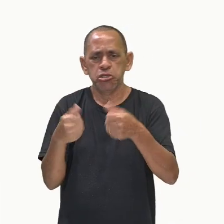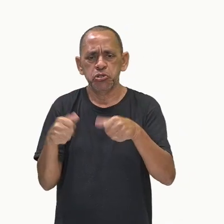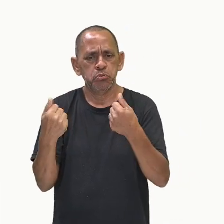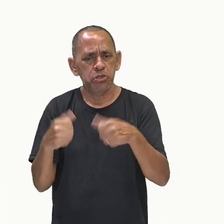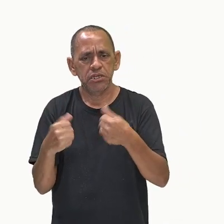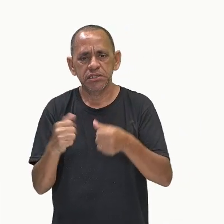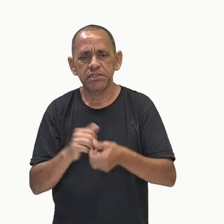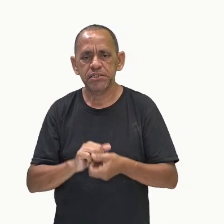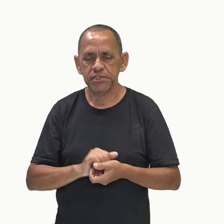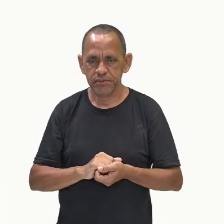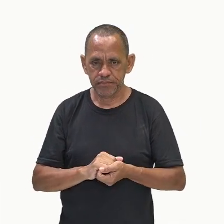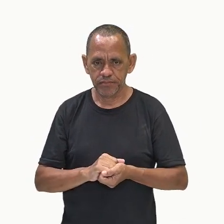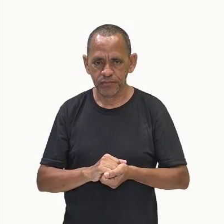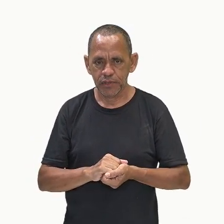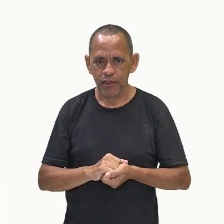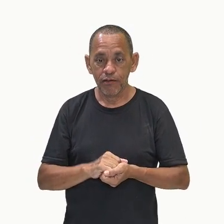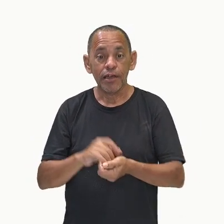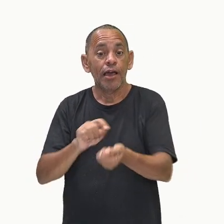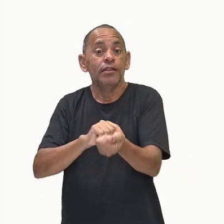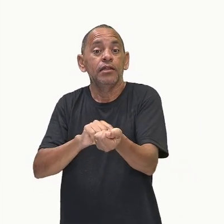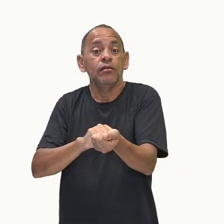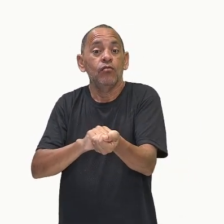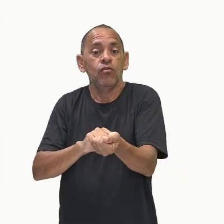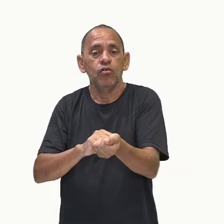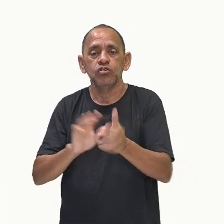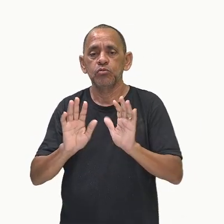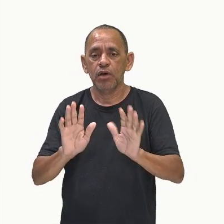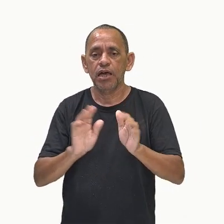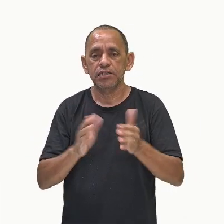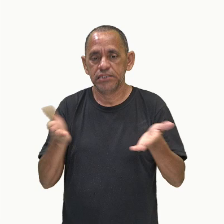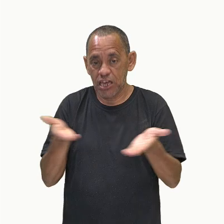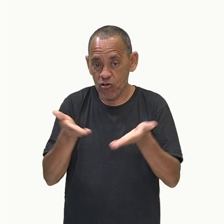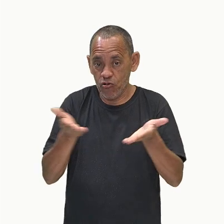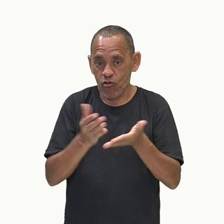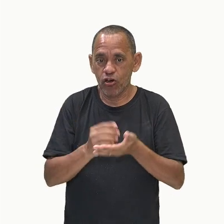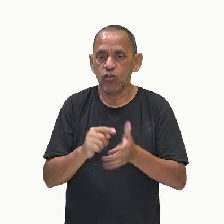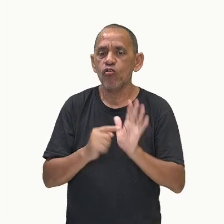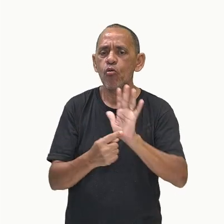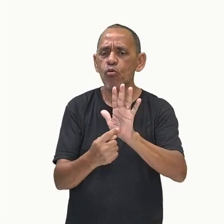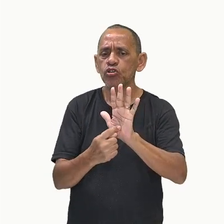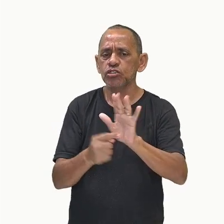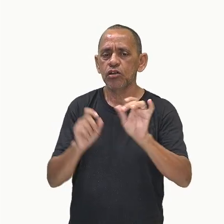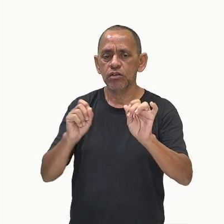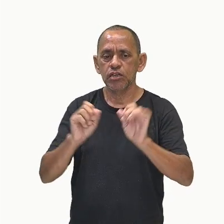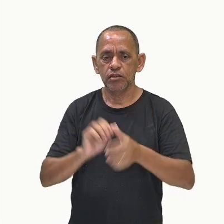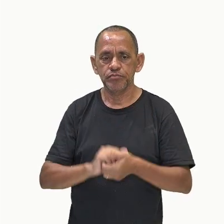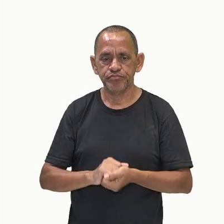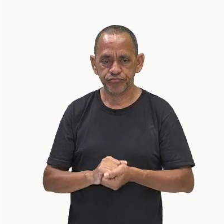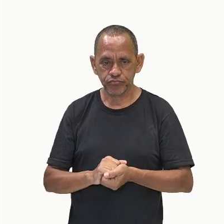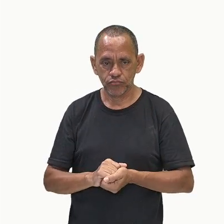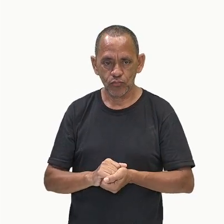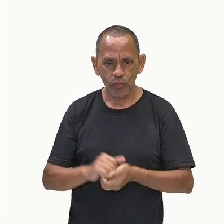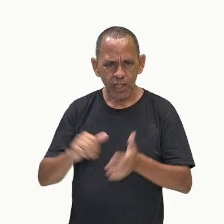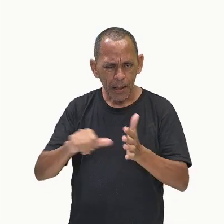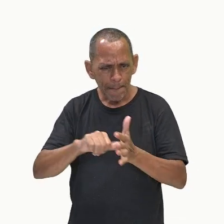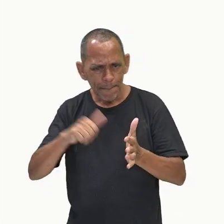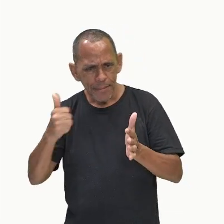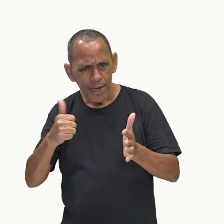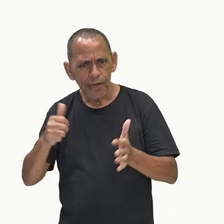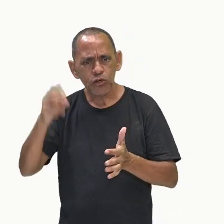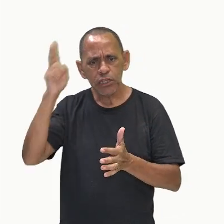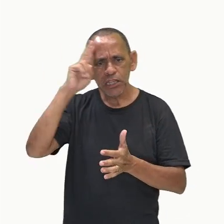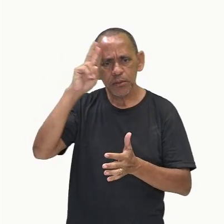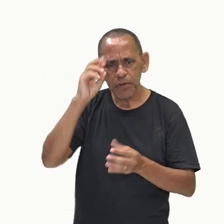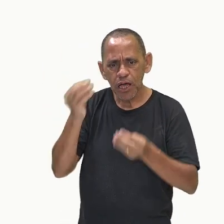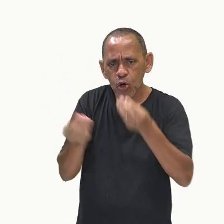Vamos fazer aqui uma pequena viagem aqui no tempo. Primeiro devemos, né, relembrar as condições